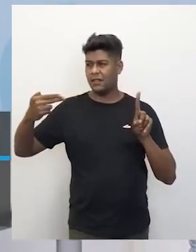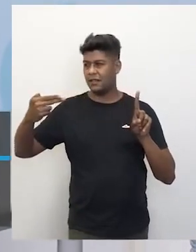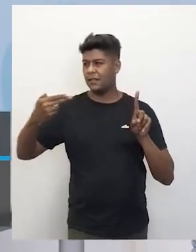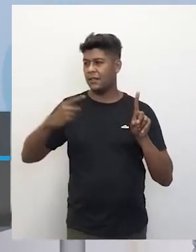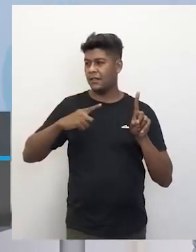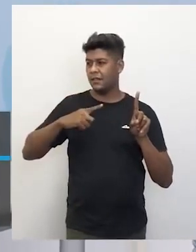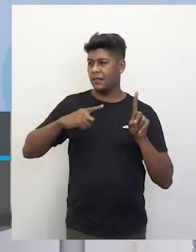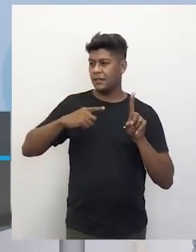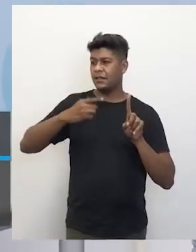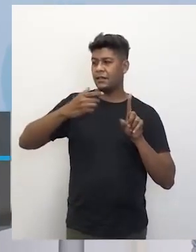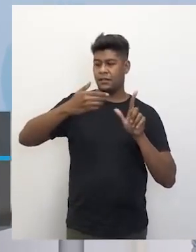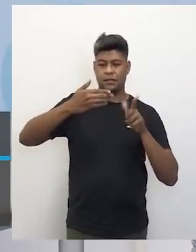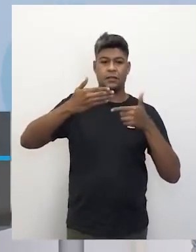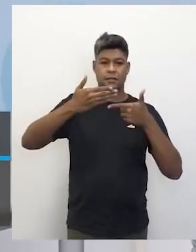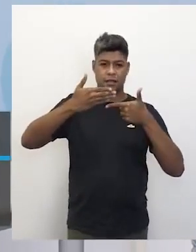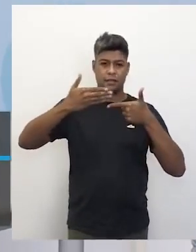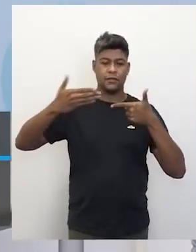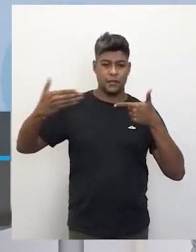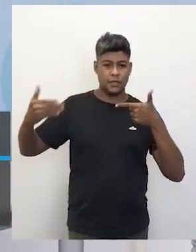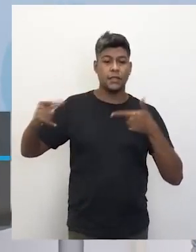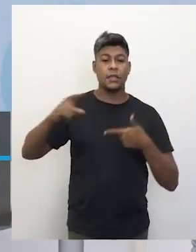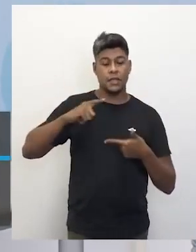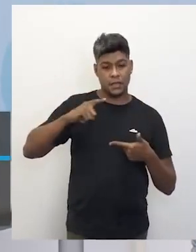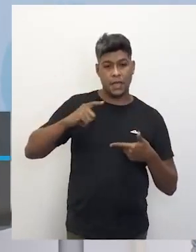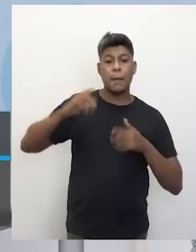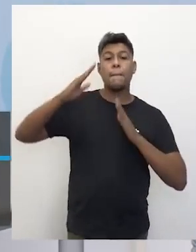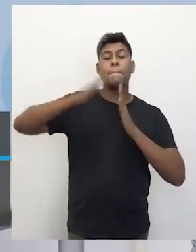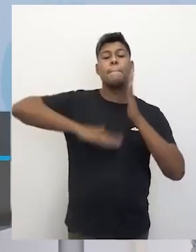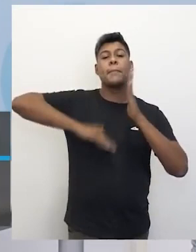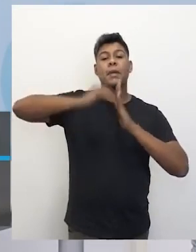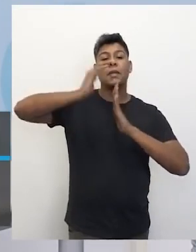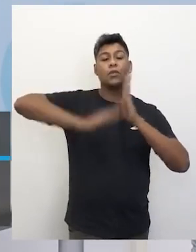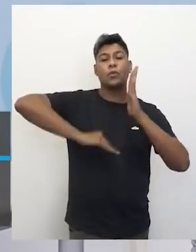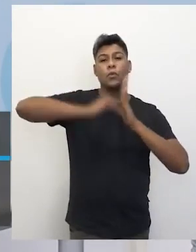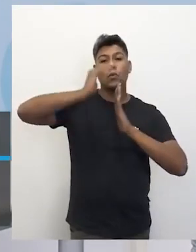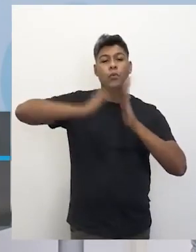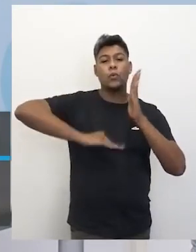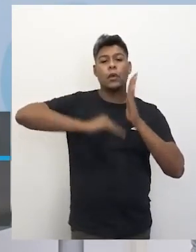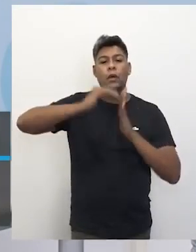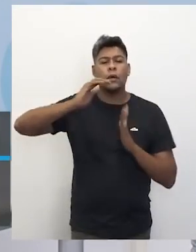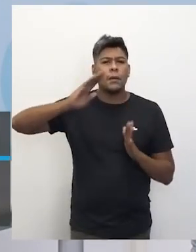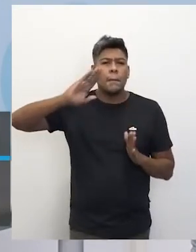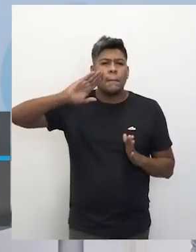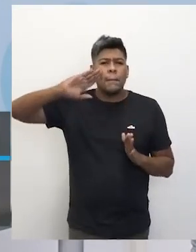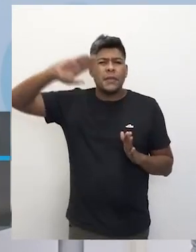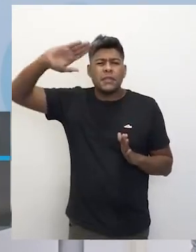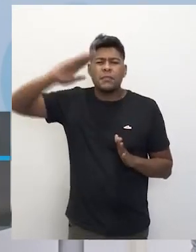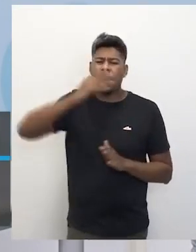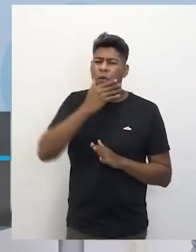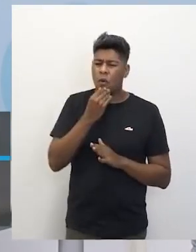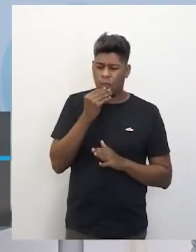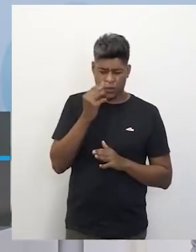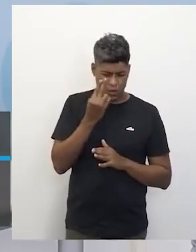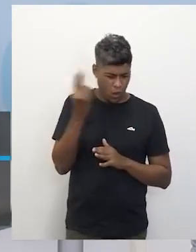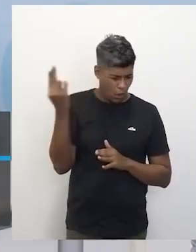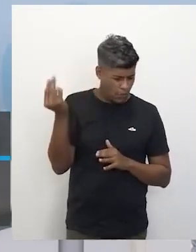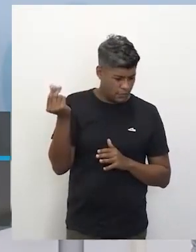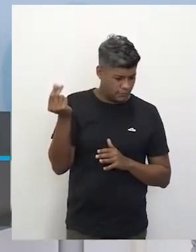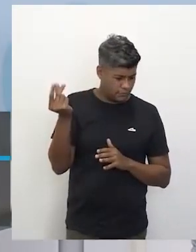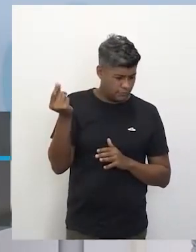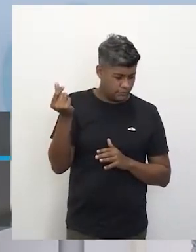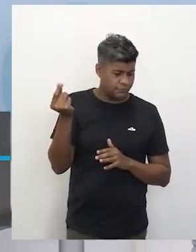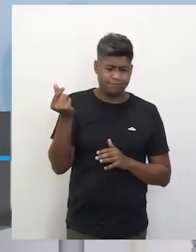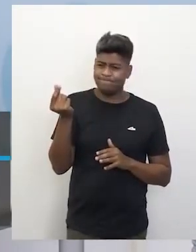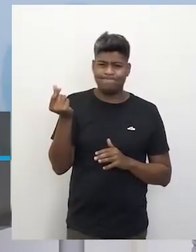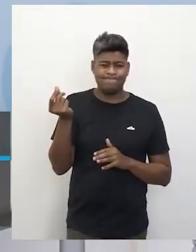aí tem uma lá que foi a única pintura do cara, eu não lembro quem era, que é a única pintura